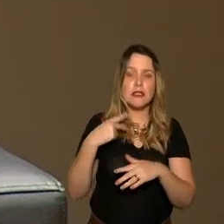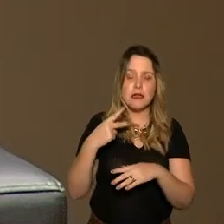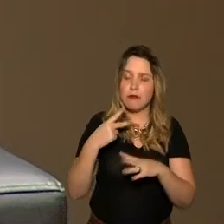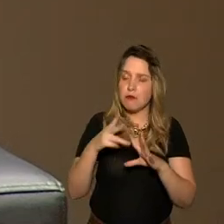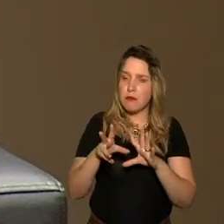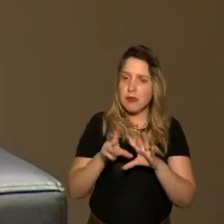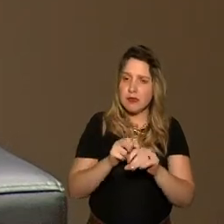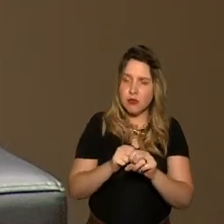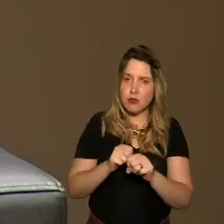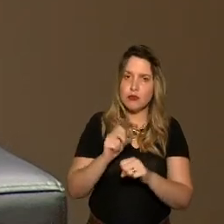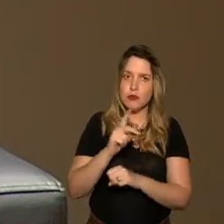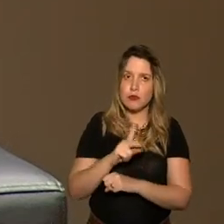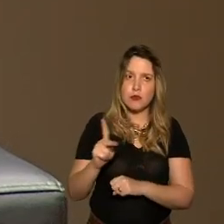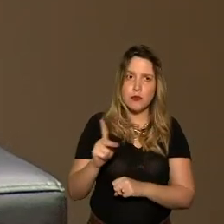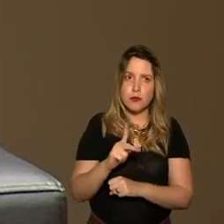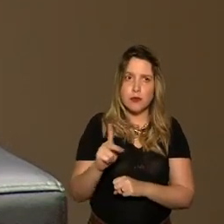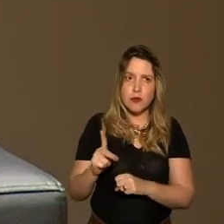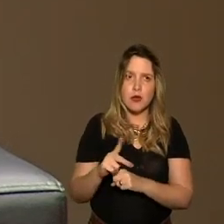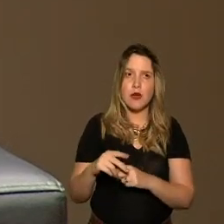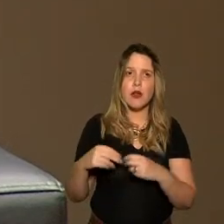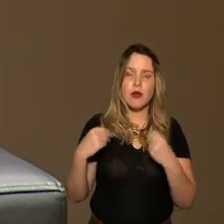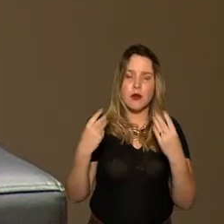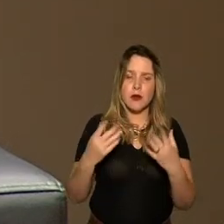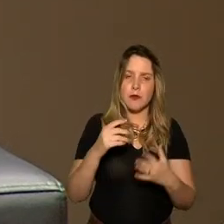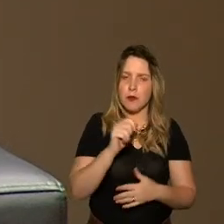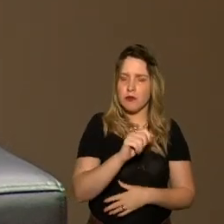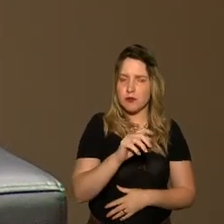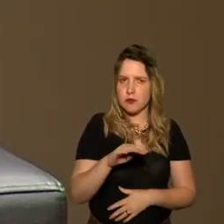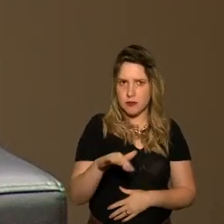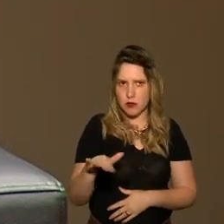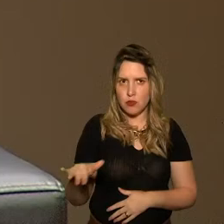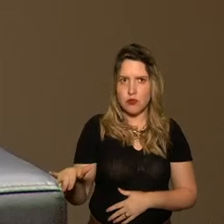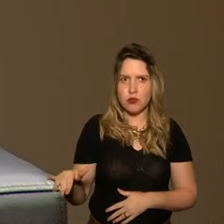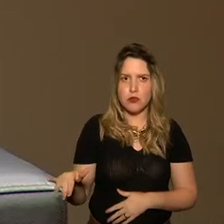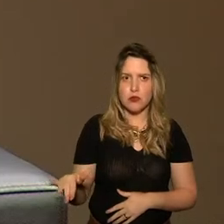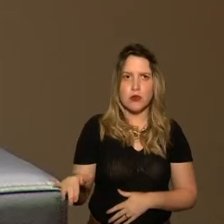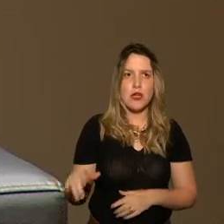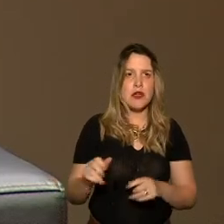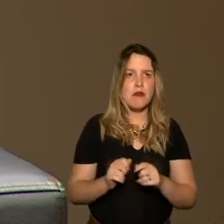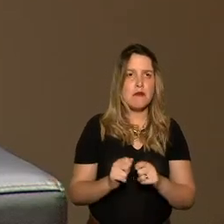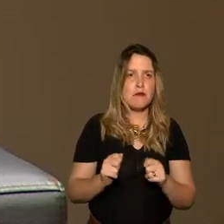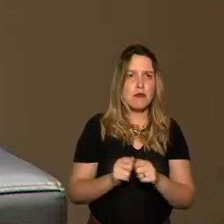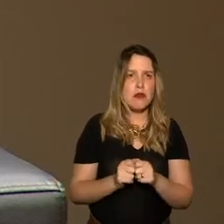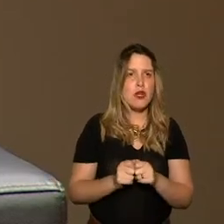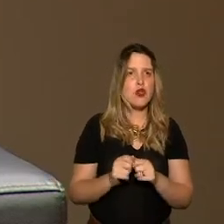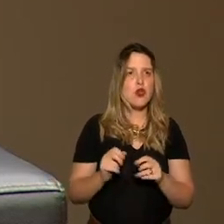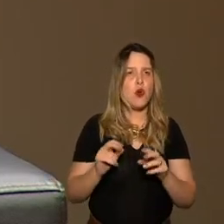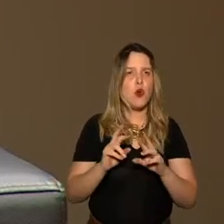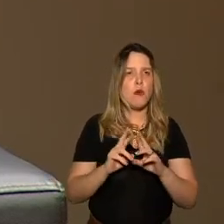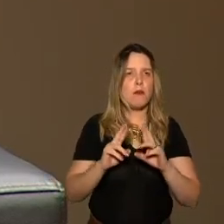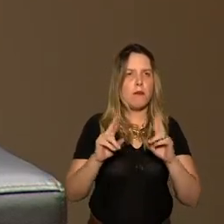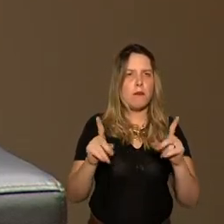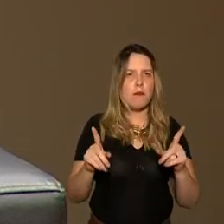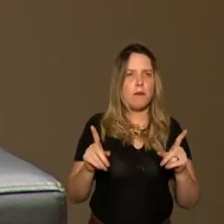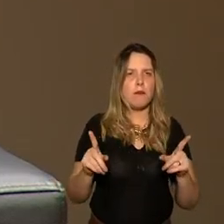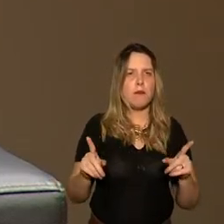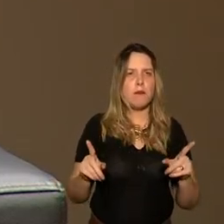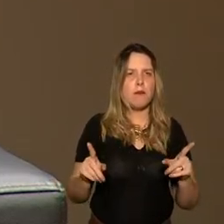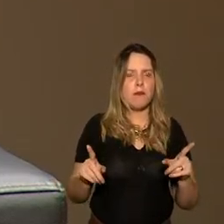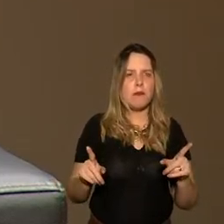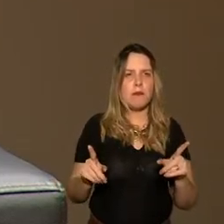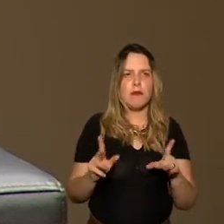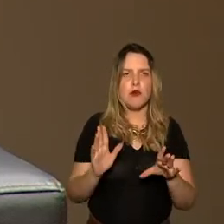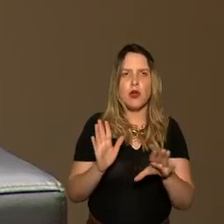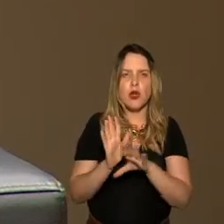desses professores para essa para que o professor também tivesse autonomia entendeu